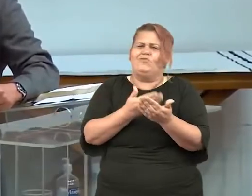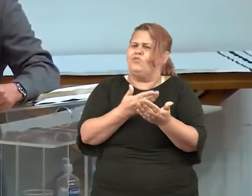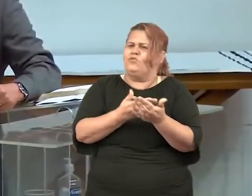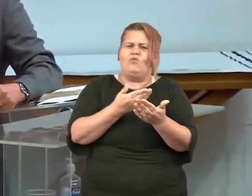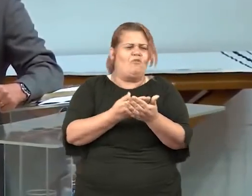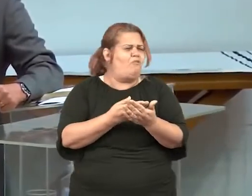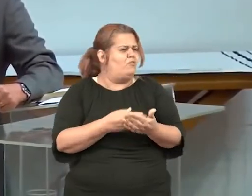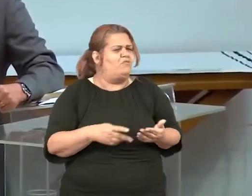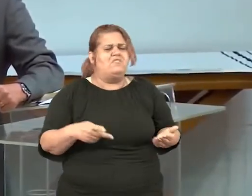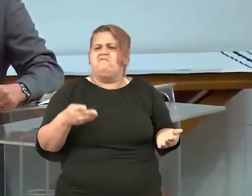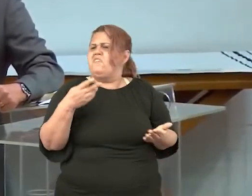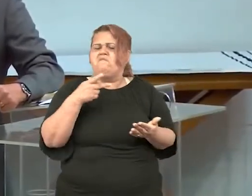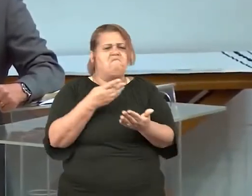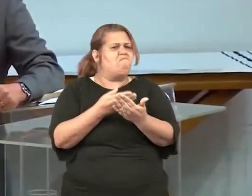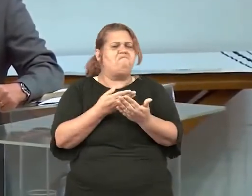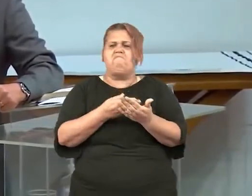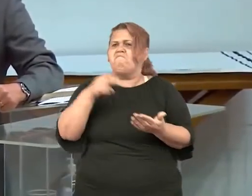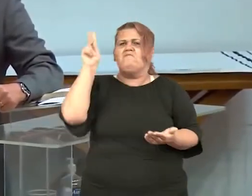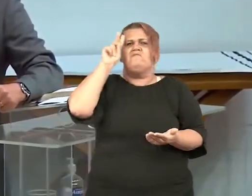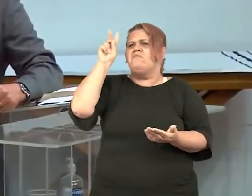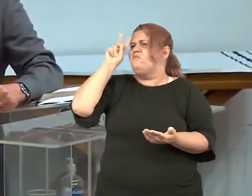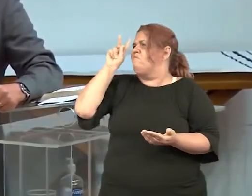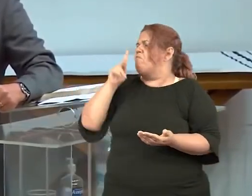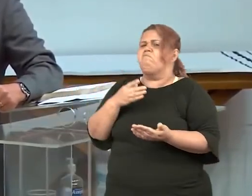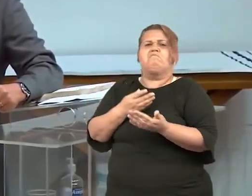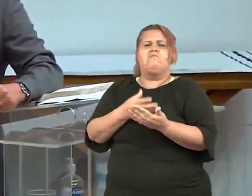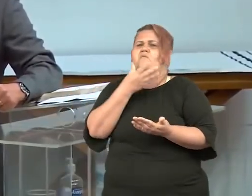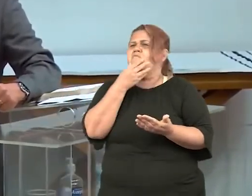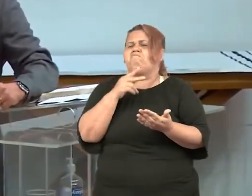nenhum historiador,